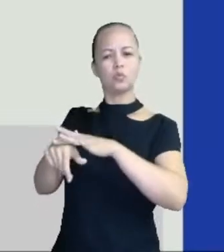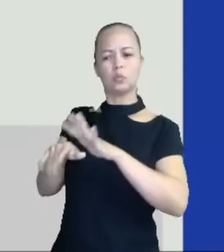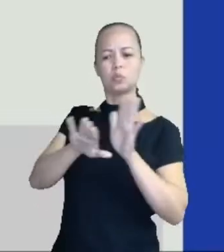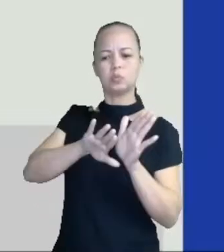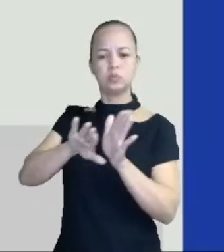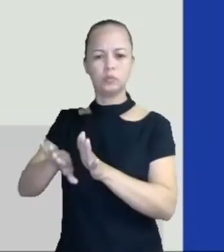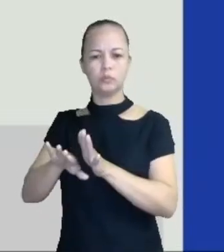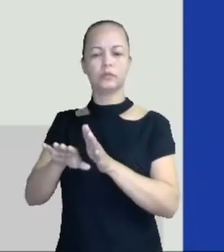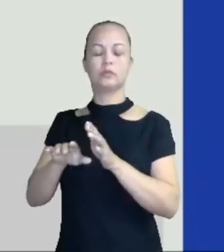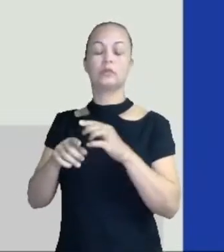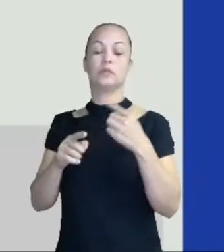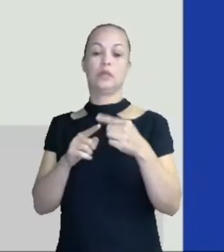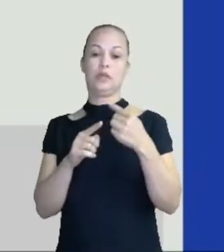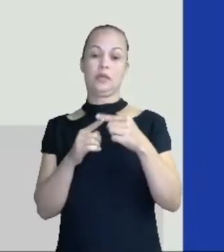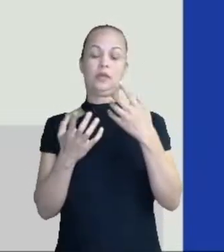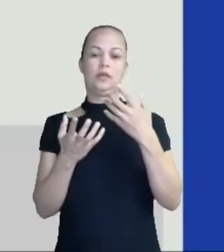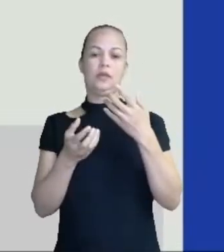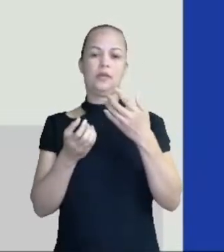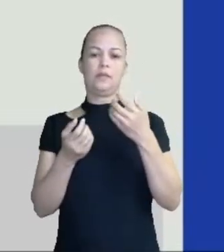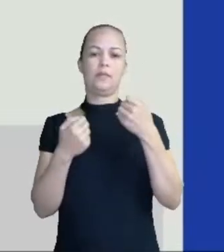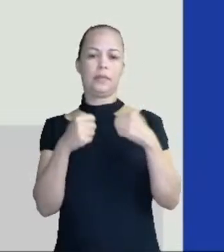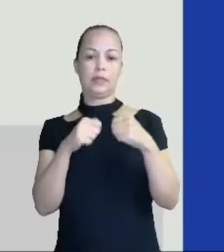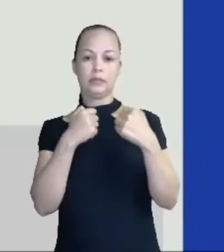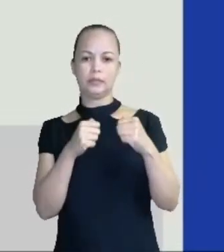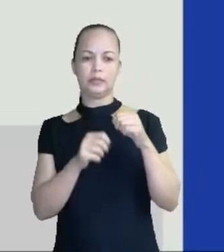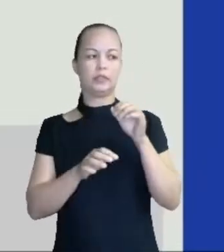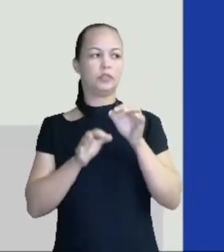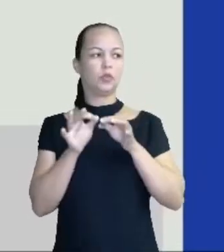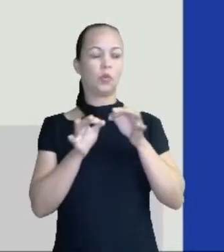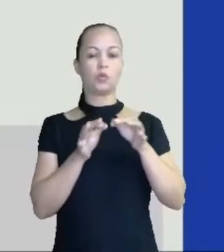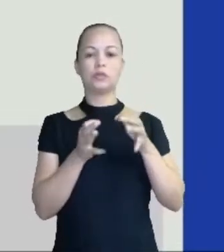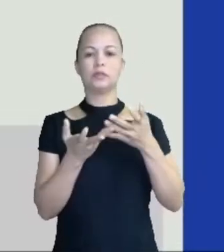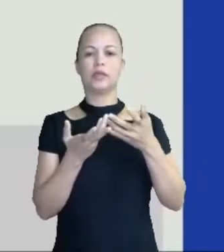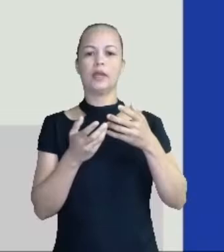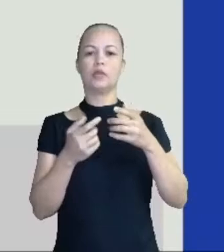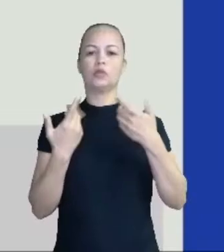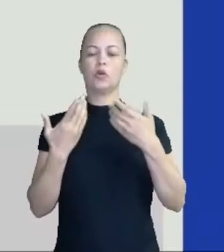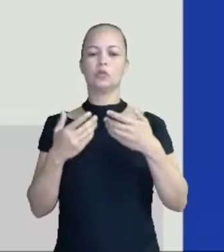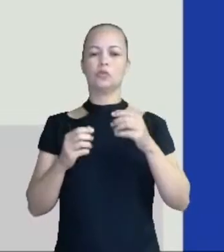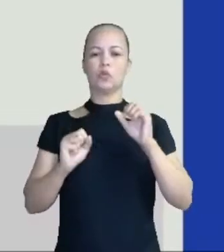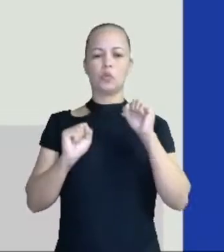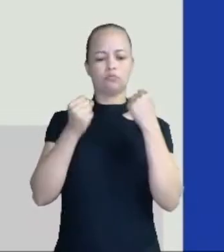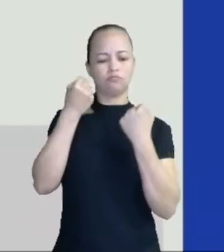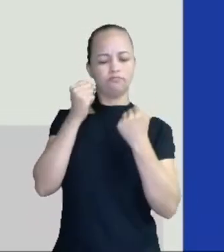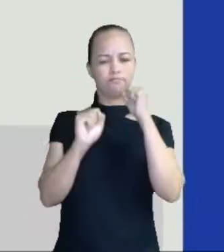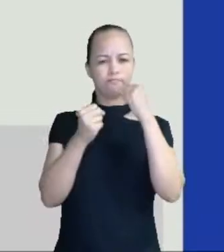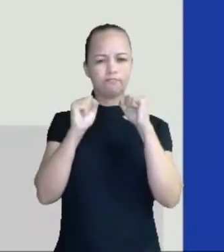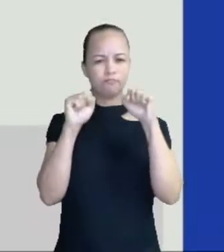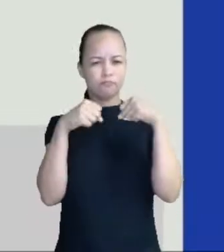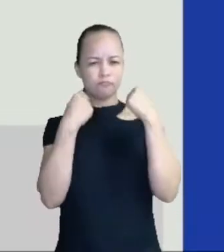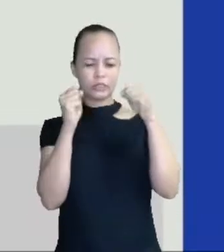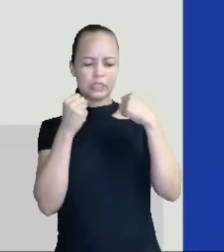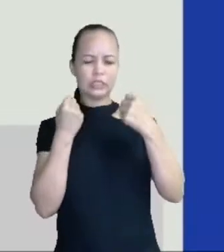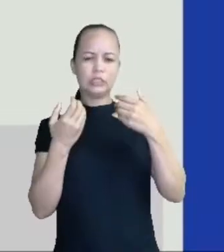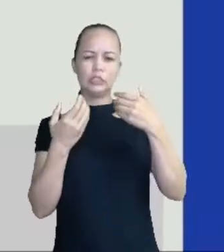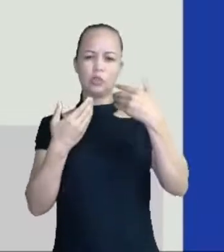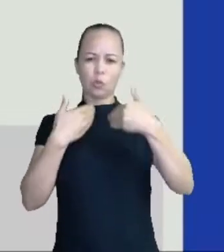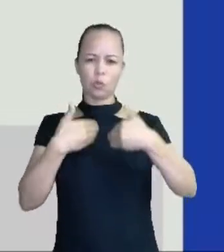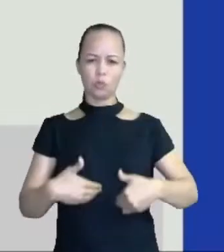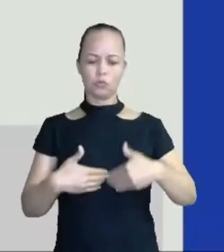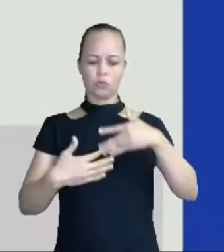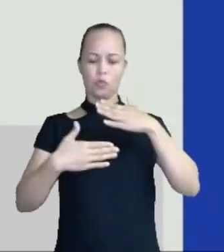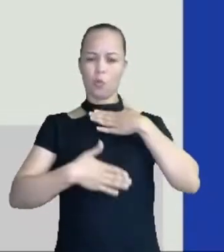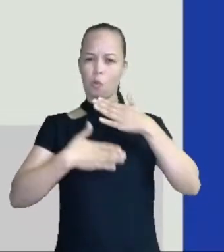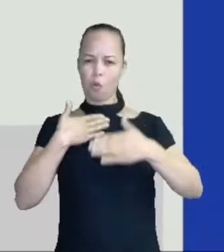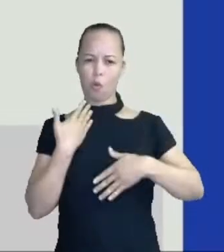quê? Porque é preciso que a gente considere o nosso bem-estar físico, o nosso bem-estar mental, assim